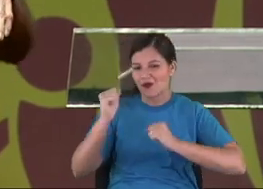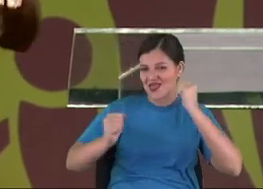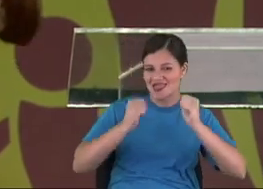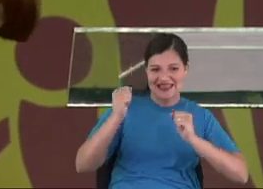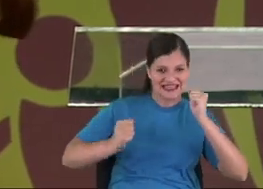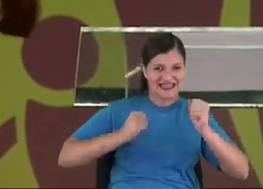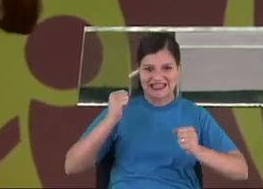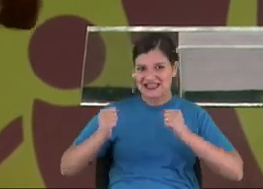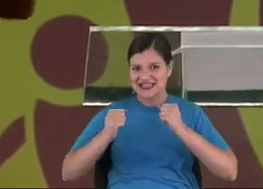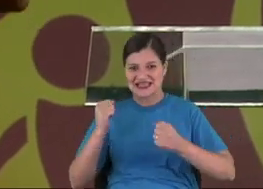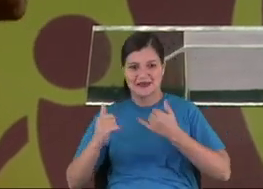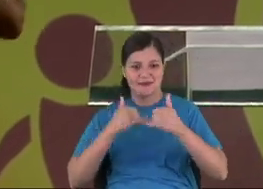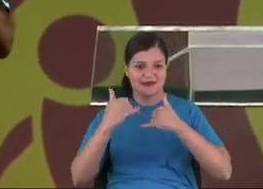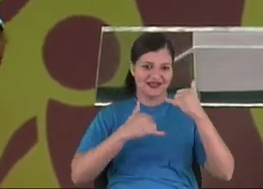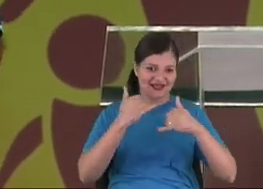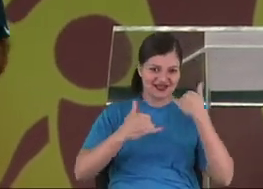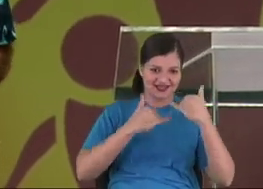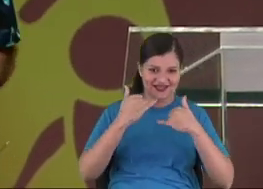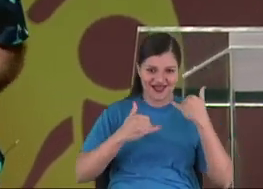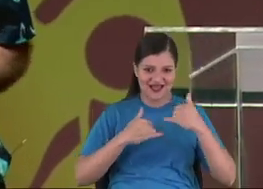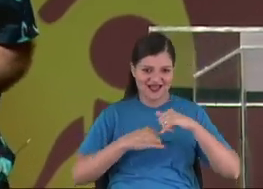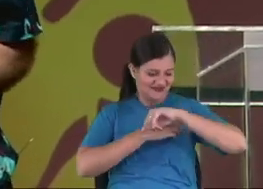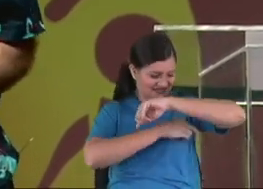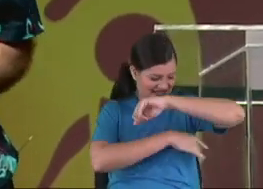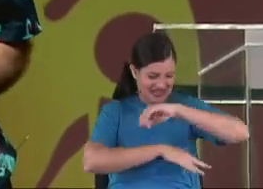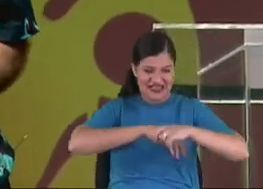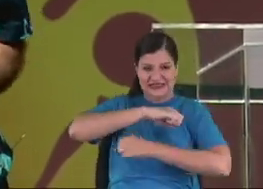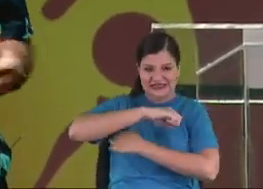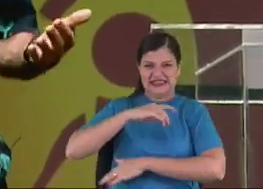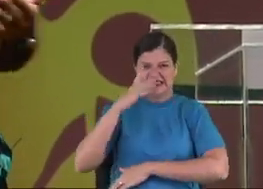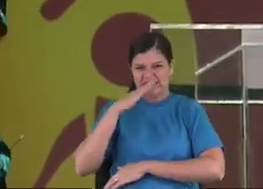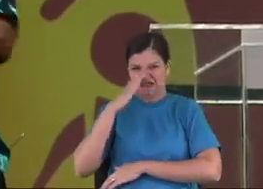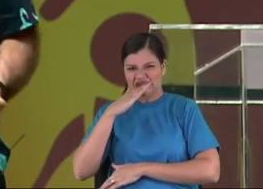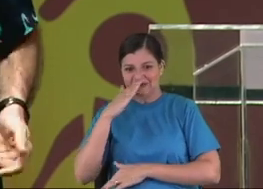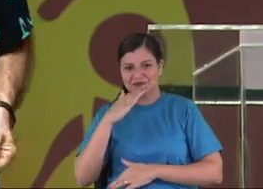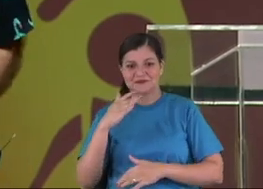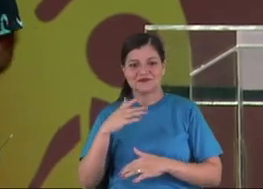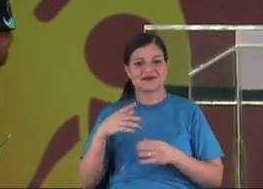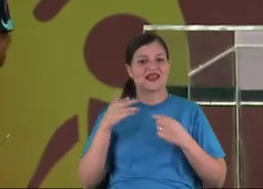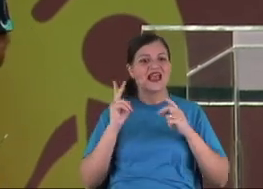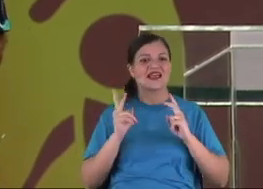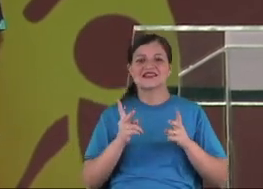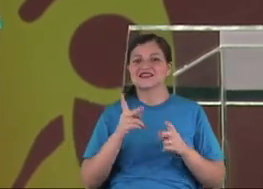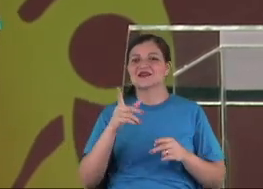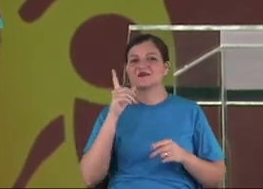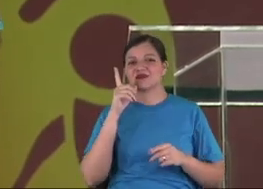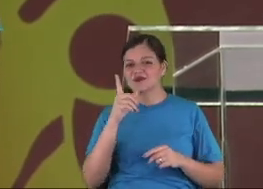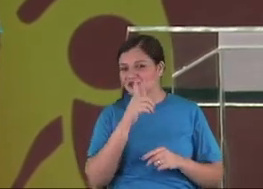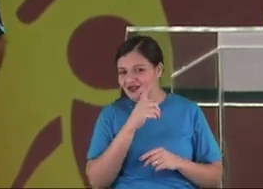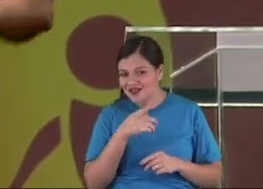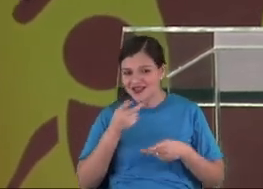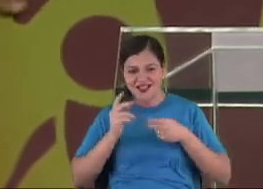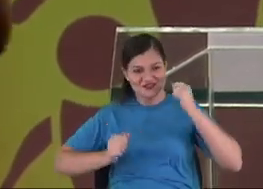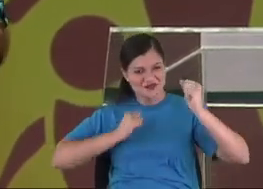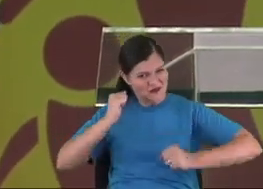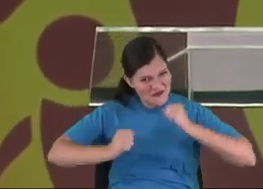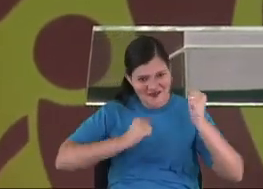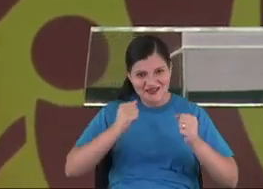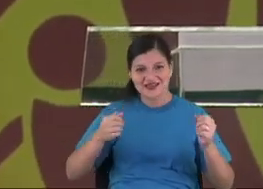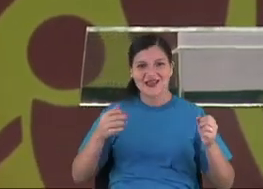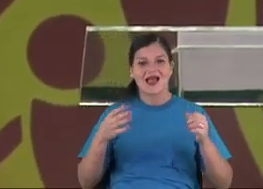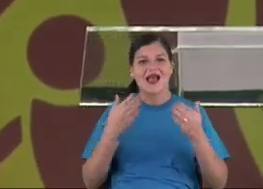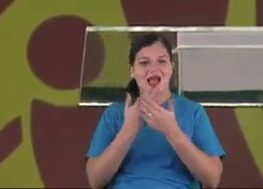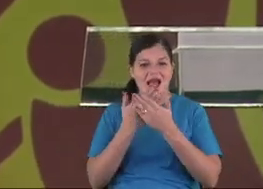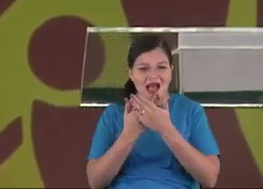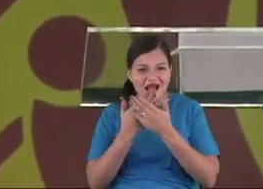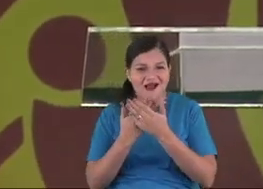todo suado, aquela meladeira toda, aquele fedor desgraçado, aí parava a hora da merenda, a gente continuava a correr, aí terminava a aula, continuava a correr,